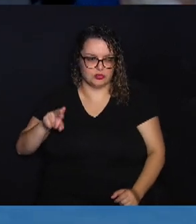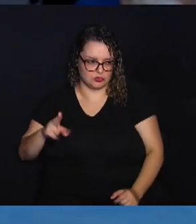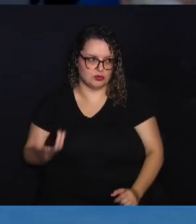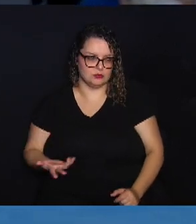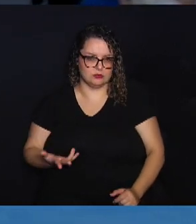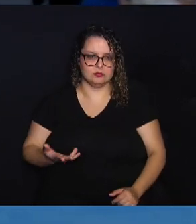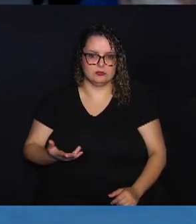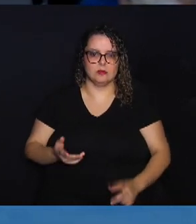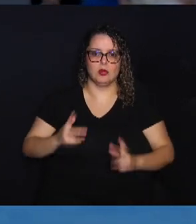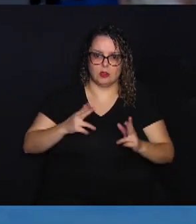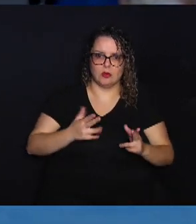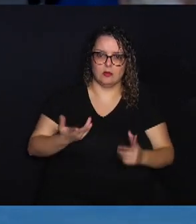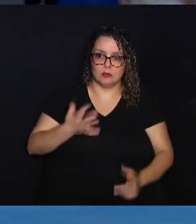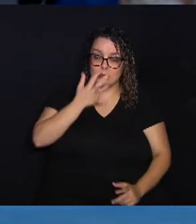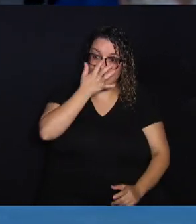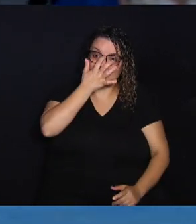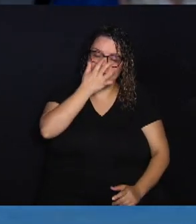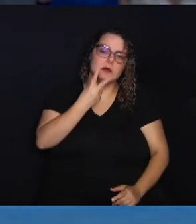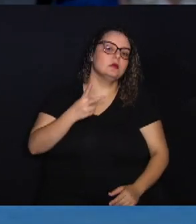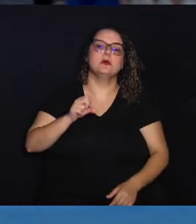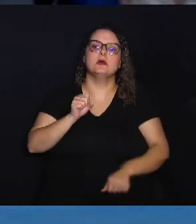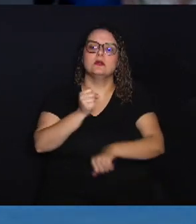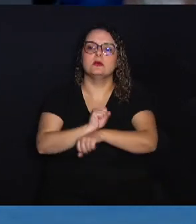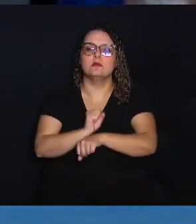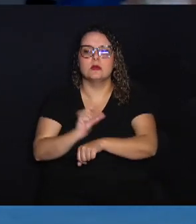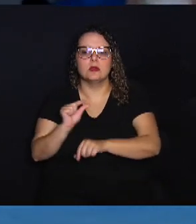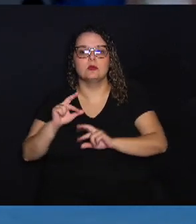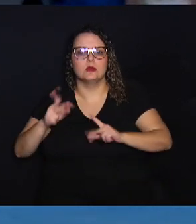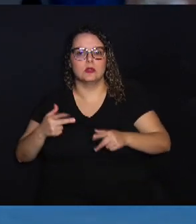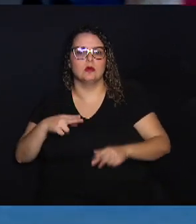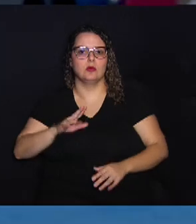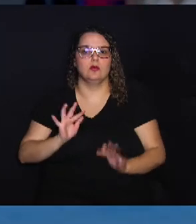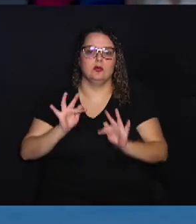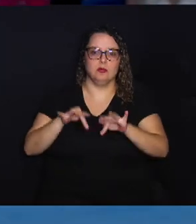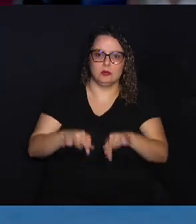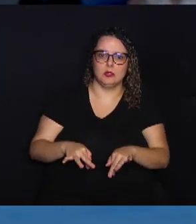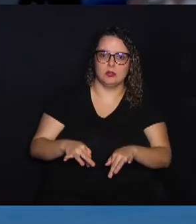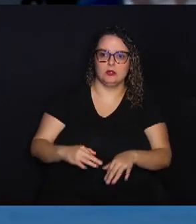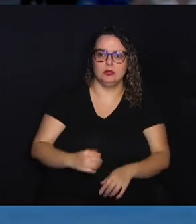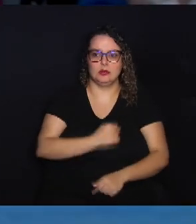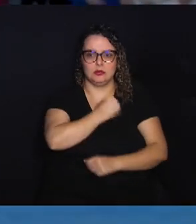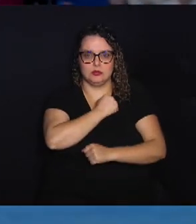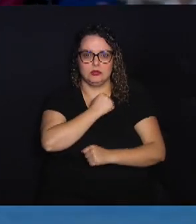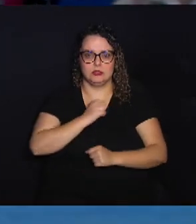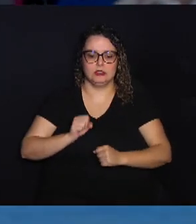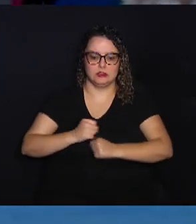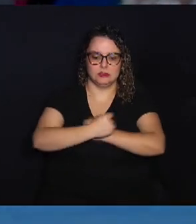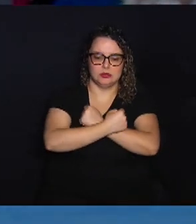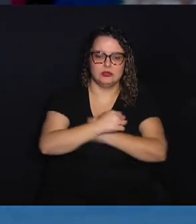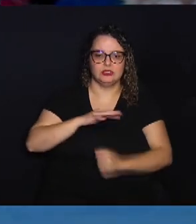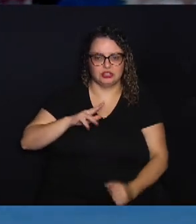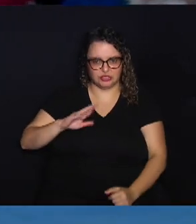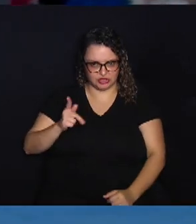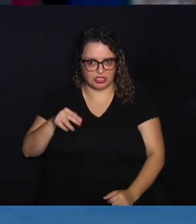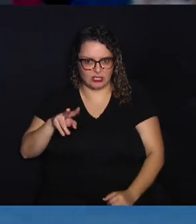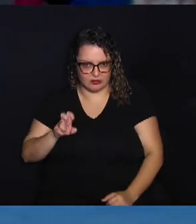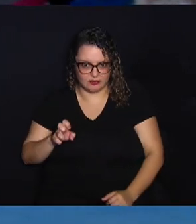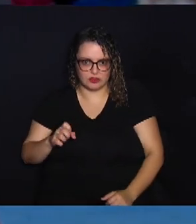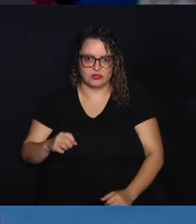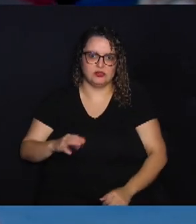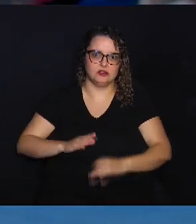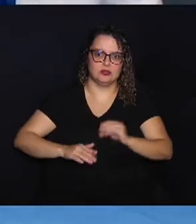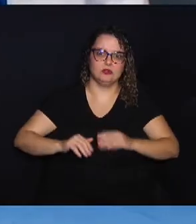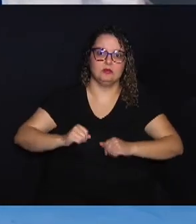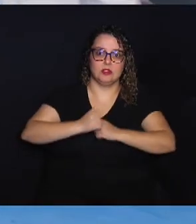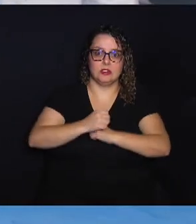segurando o atleta por 20 segundos nas imobilizações ou finalizando por estrangulamento e chave de braço. Atualmente, as lutas também são muito